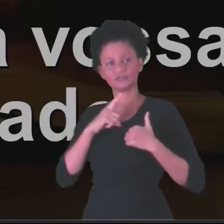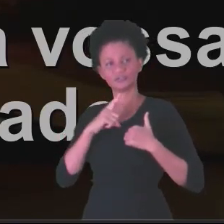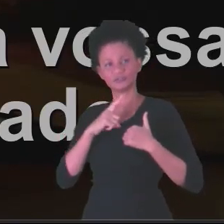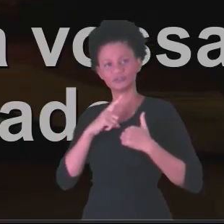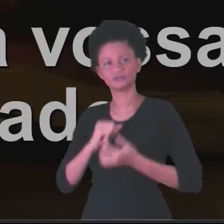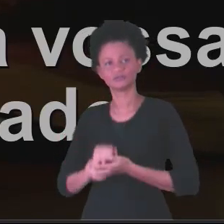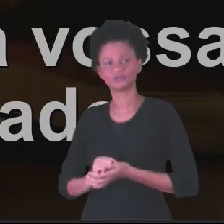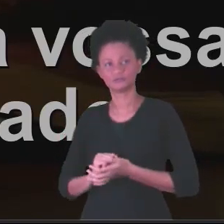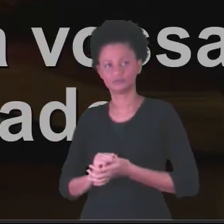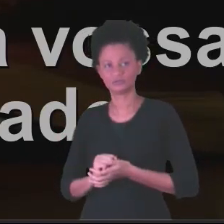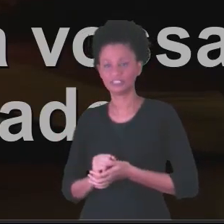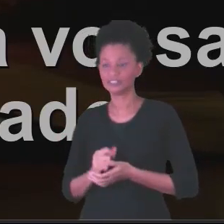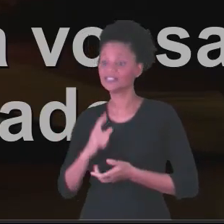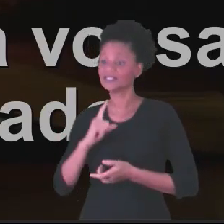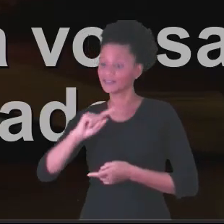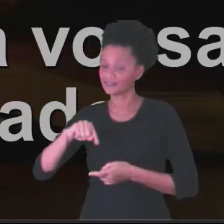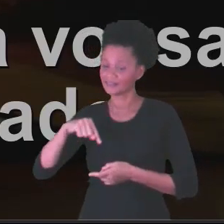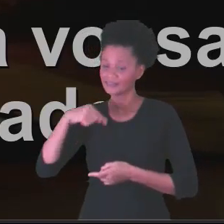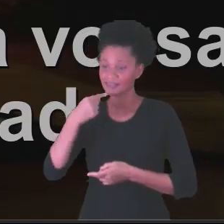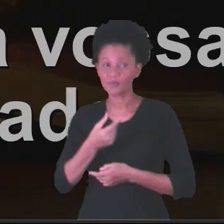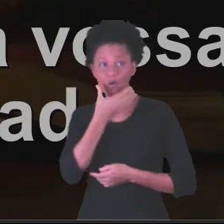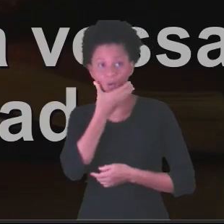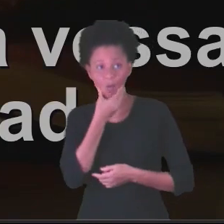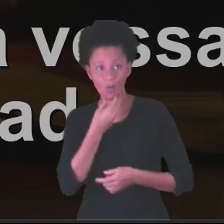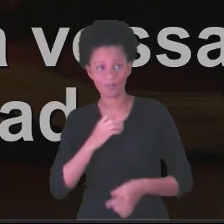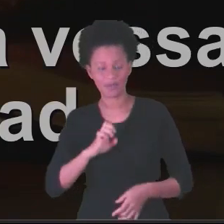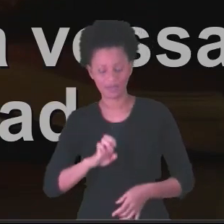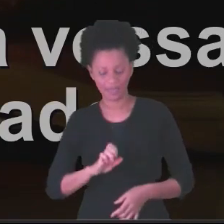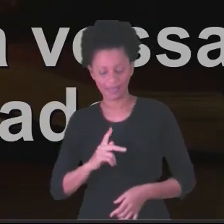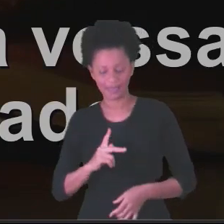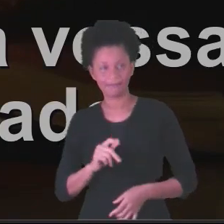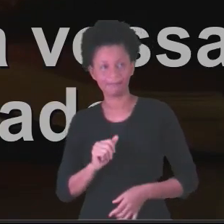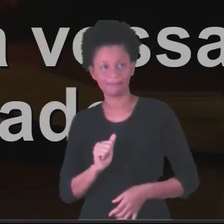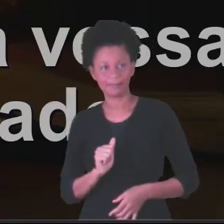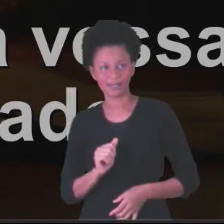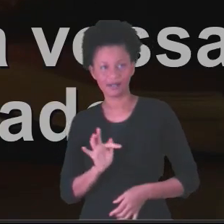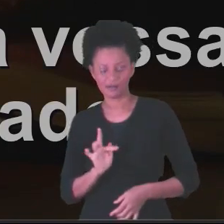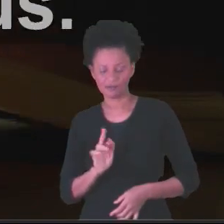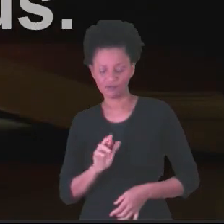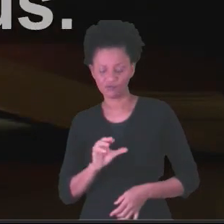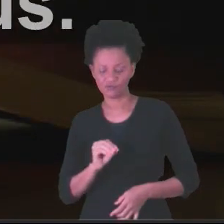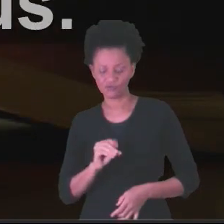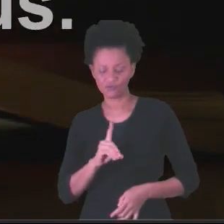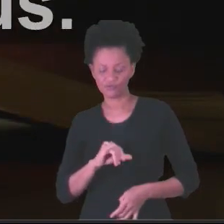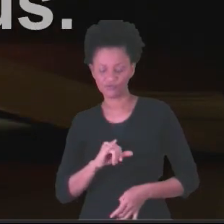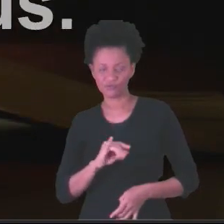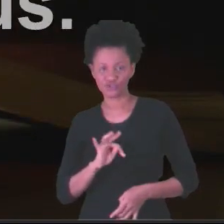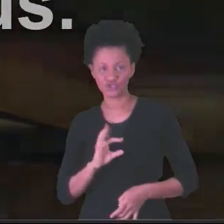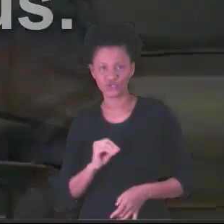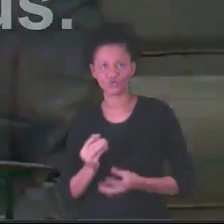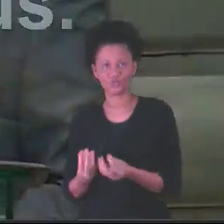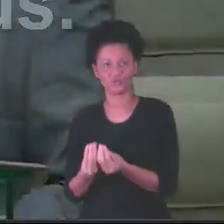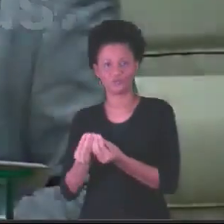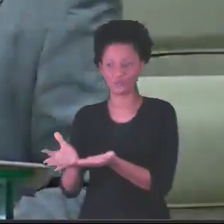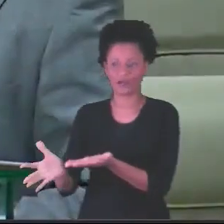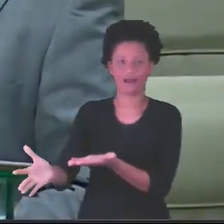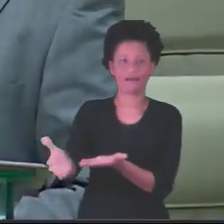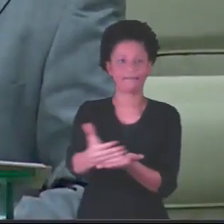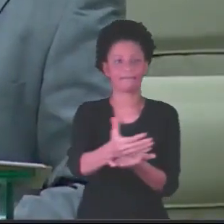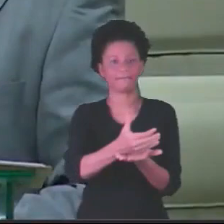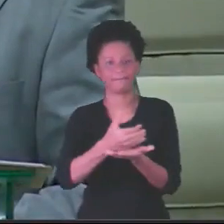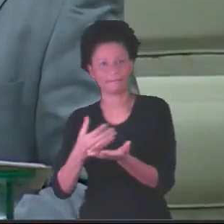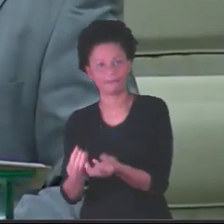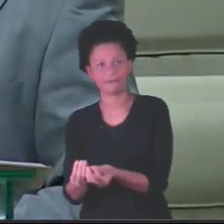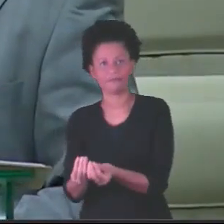depois que recebi de epafrodito o que da vossa parte me foi enviado os filipenses havia